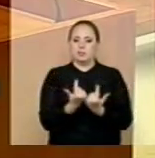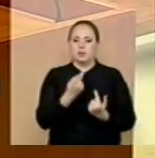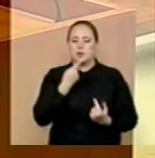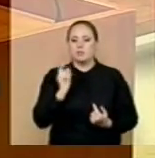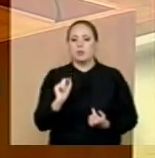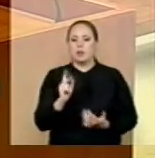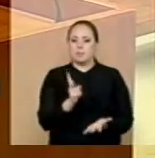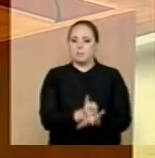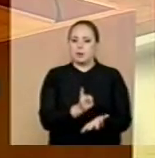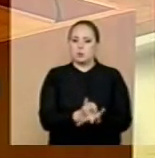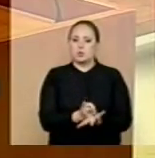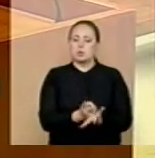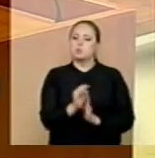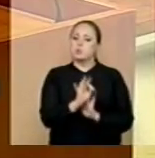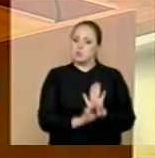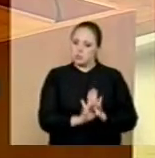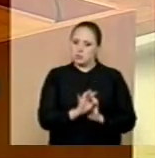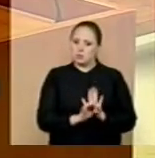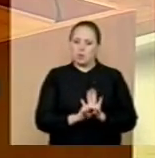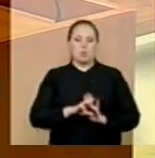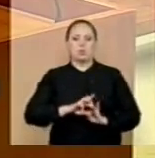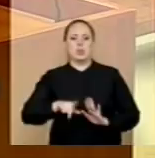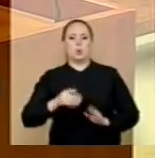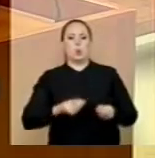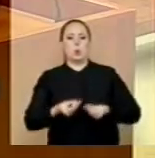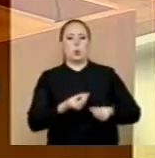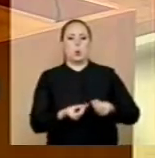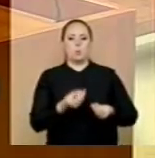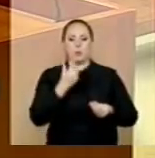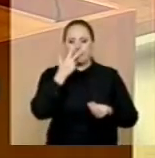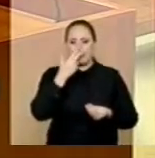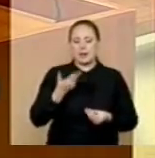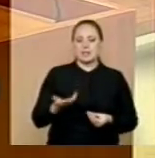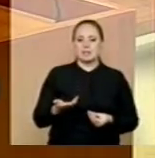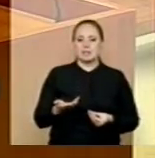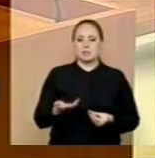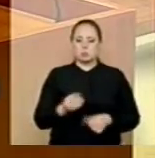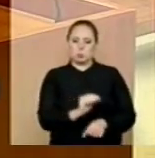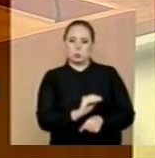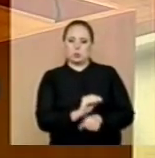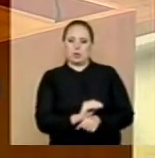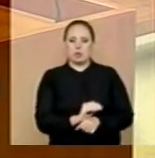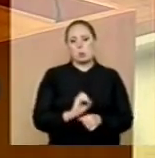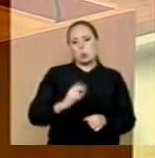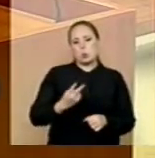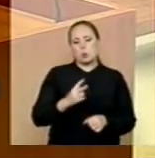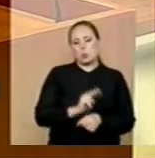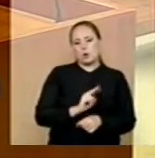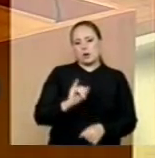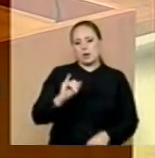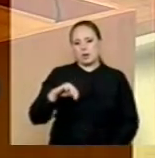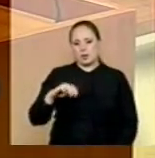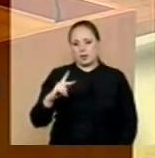manutenção desses dispositivos não como uma forma de blindagem ou um mecanismo de impunidade,